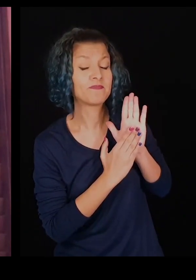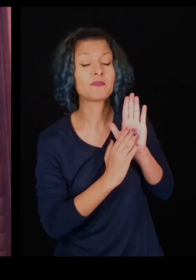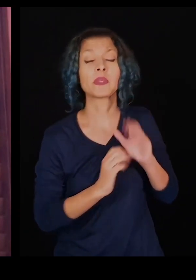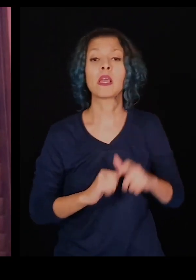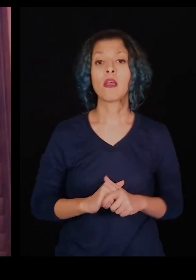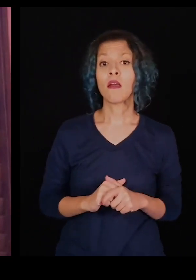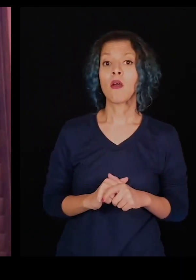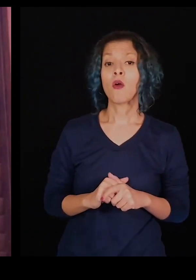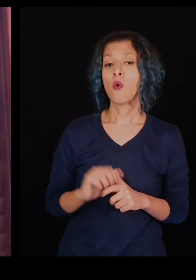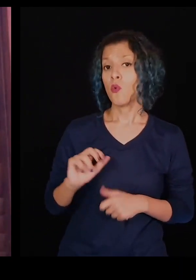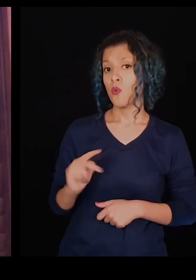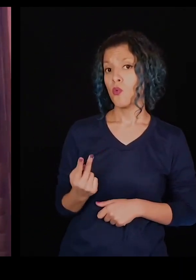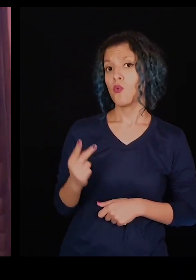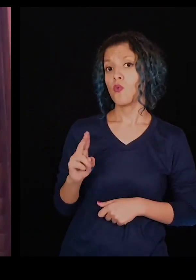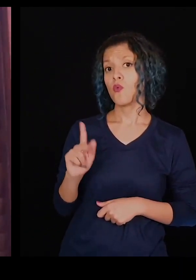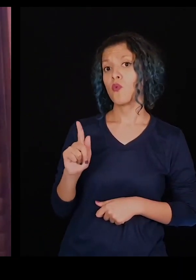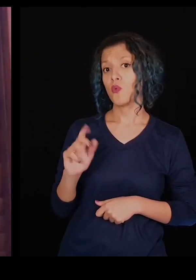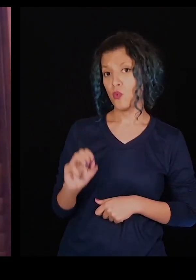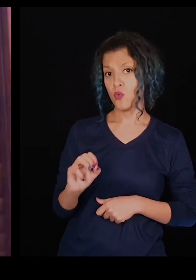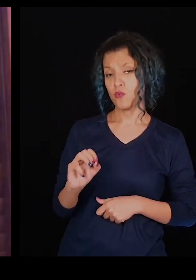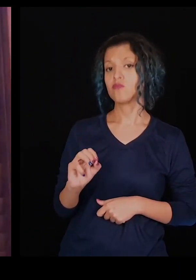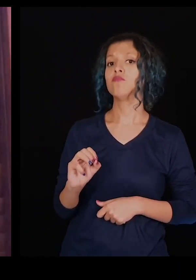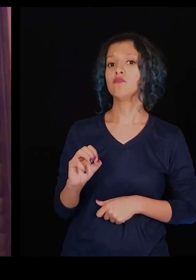Hugo falou, quando